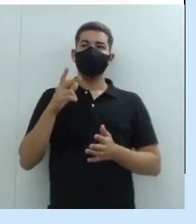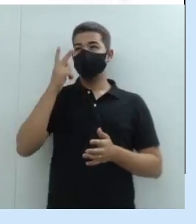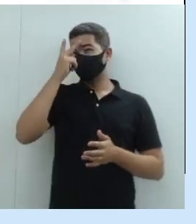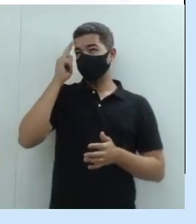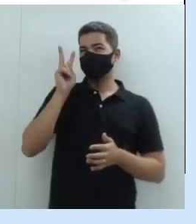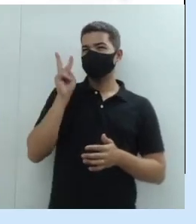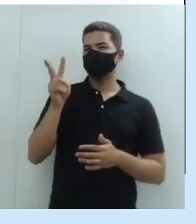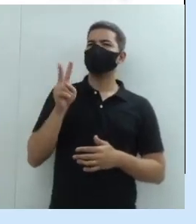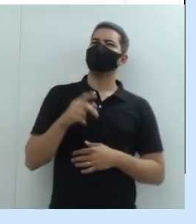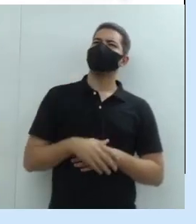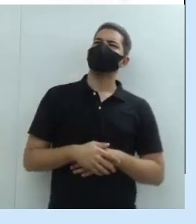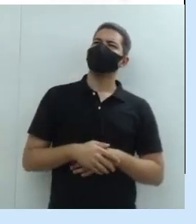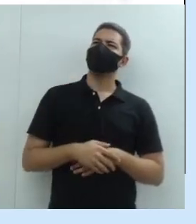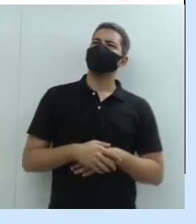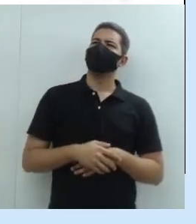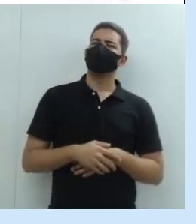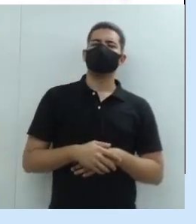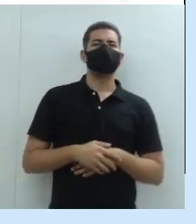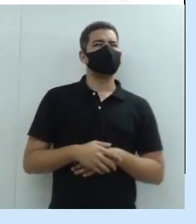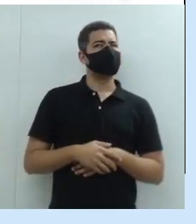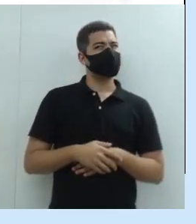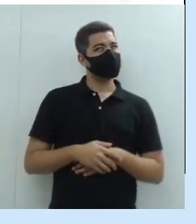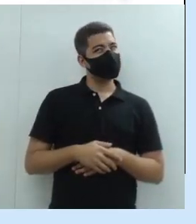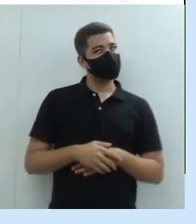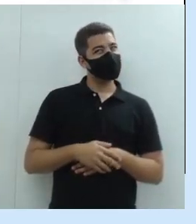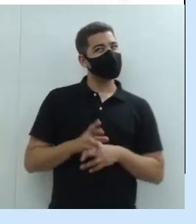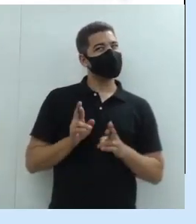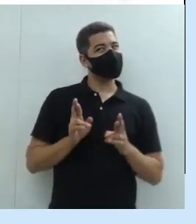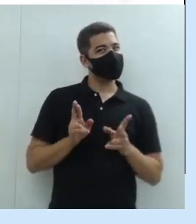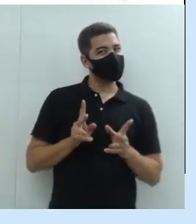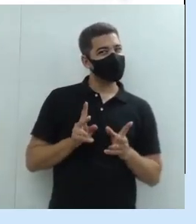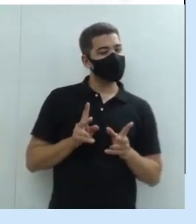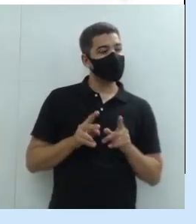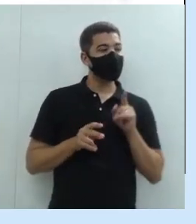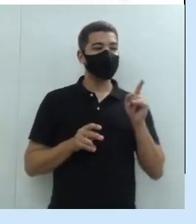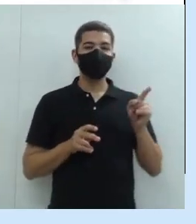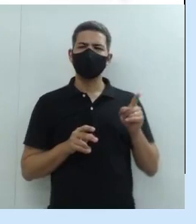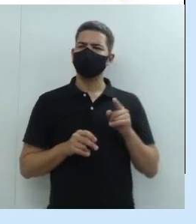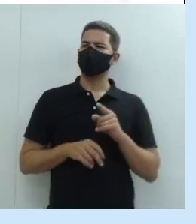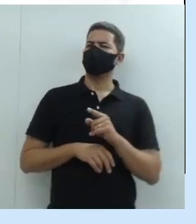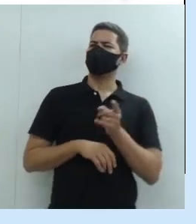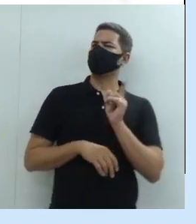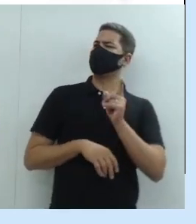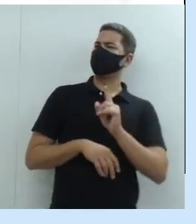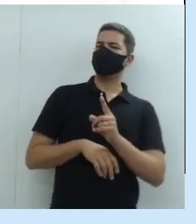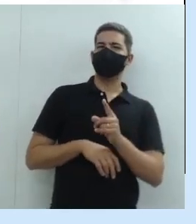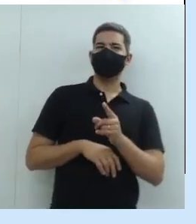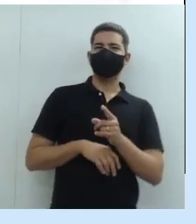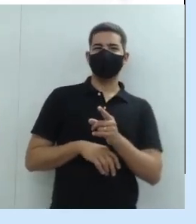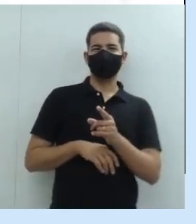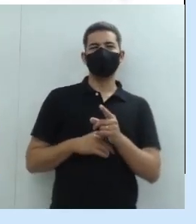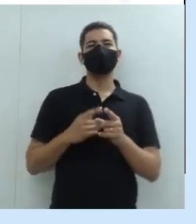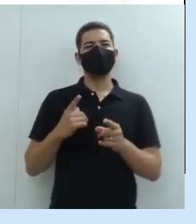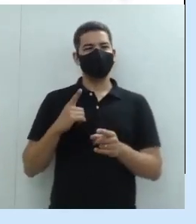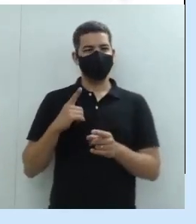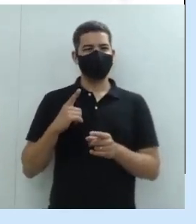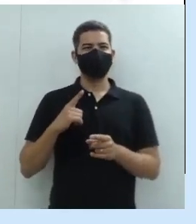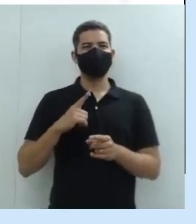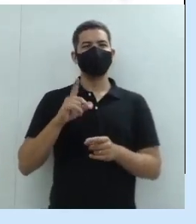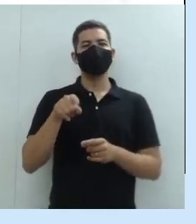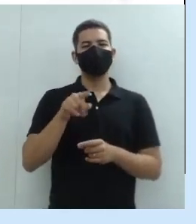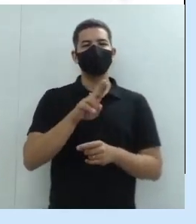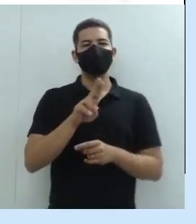possam interpretar de formas diferentes. Isto faz parte da ambiguidade, isso é